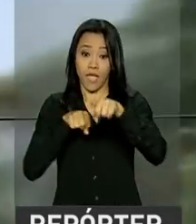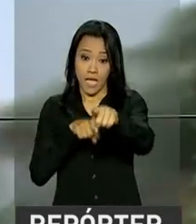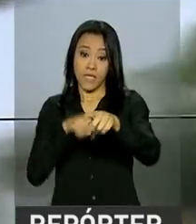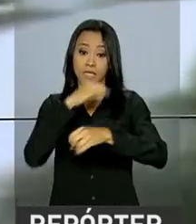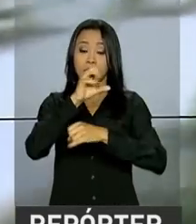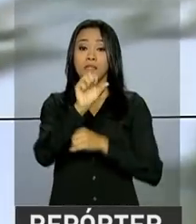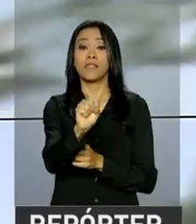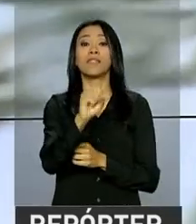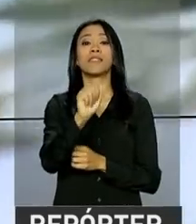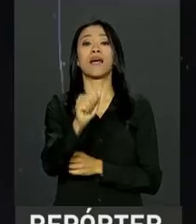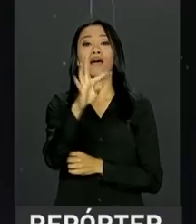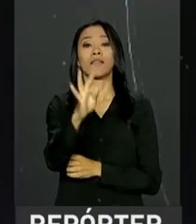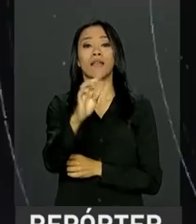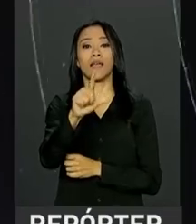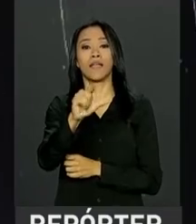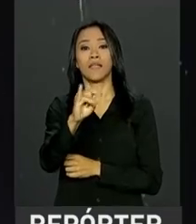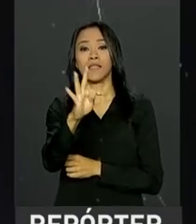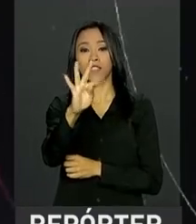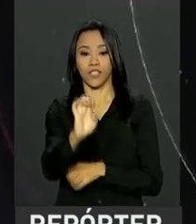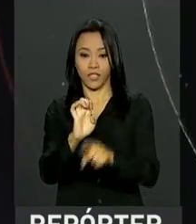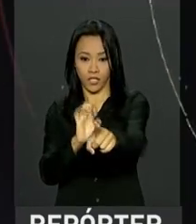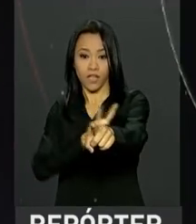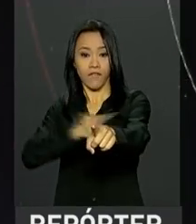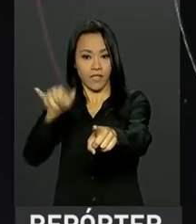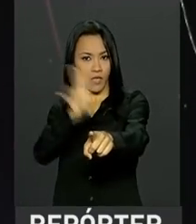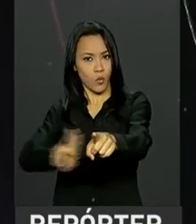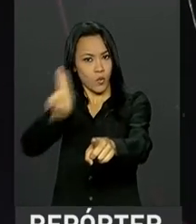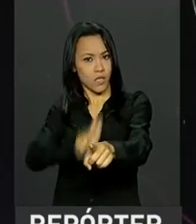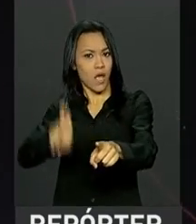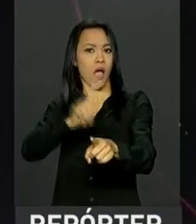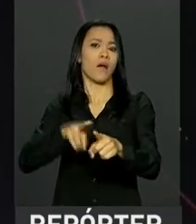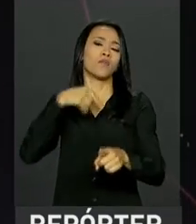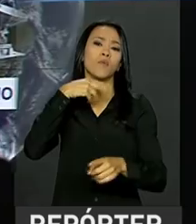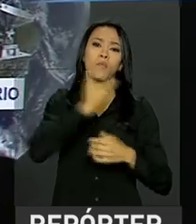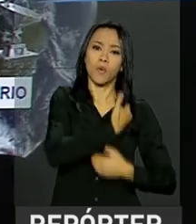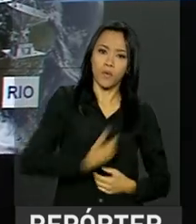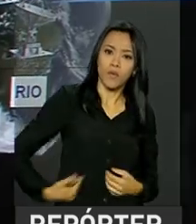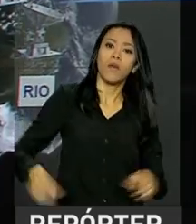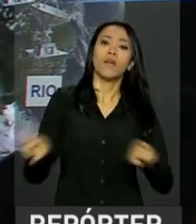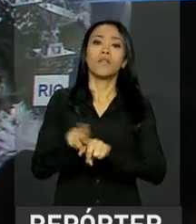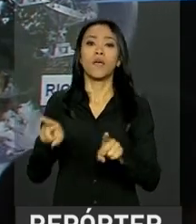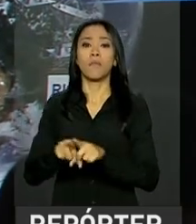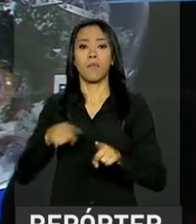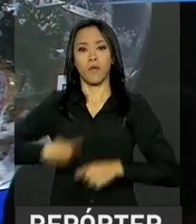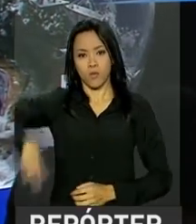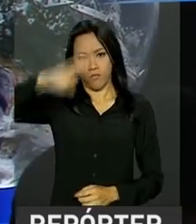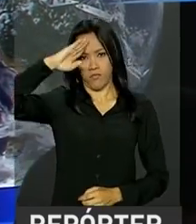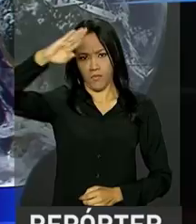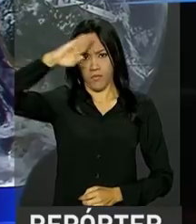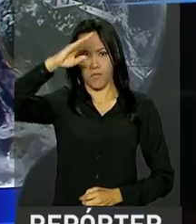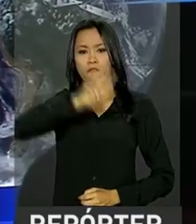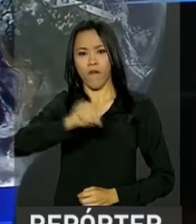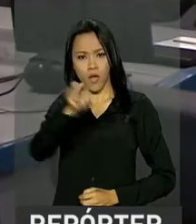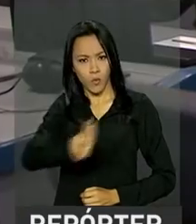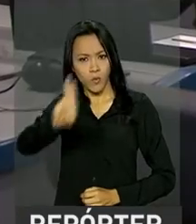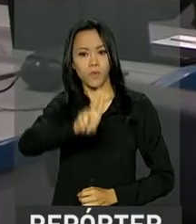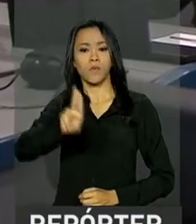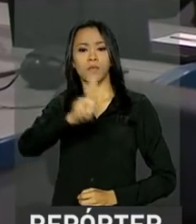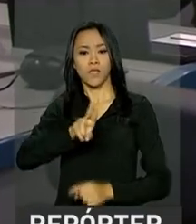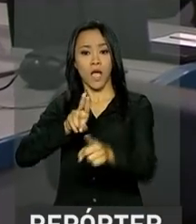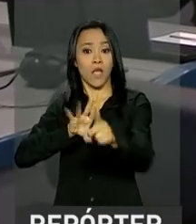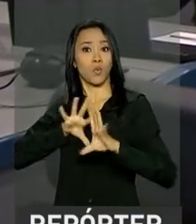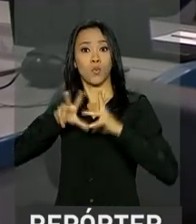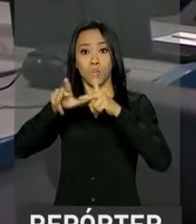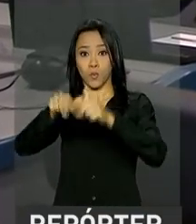defesa e comunicações terá uso civil e militar 30% da capacidade do equipamento será de uso exclusivo das forças